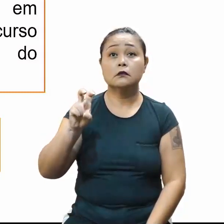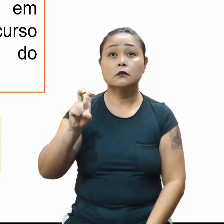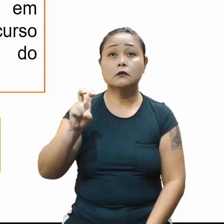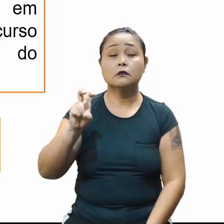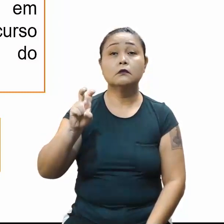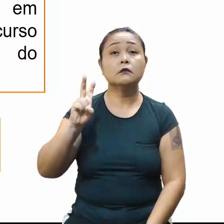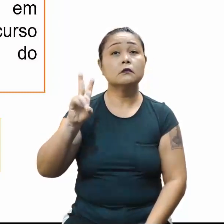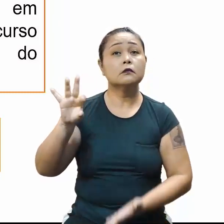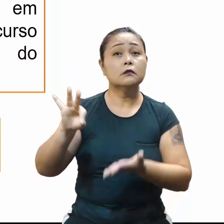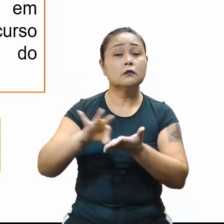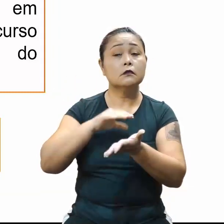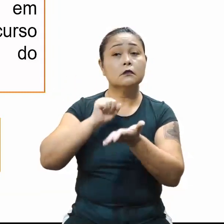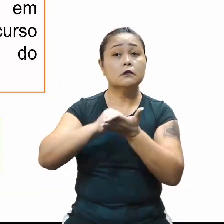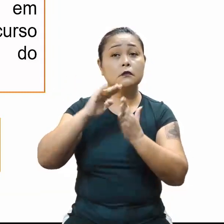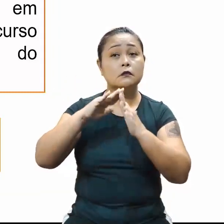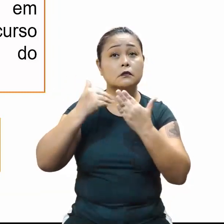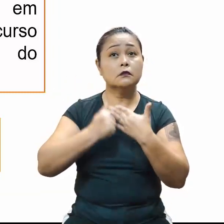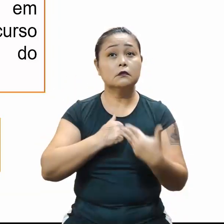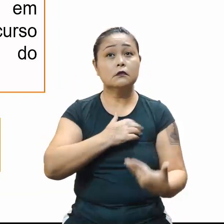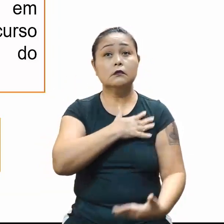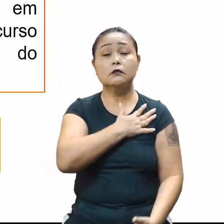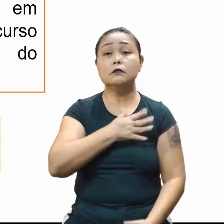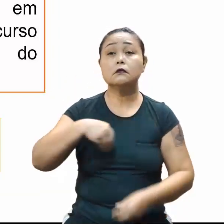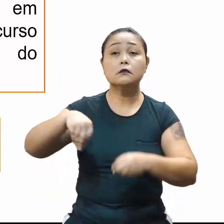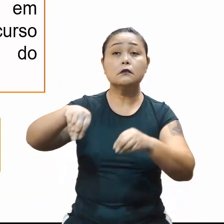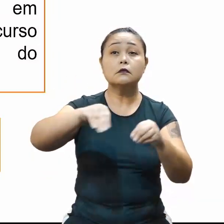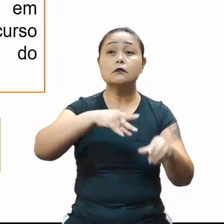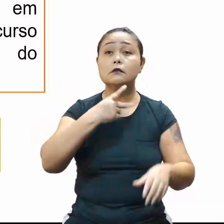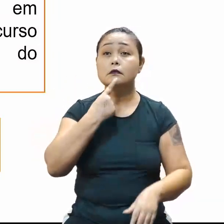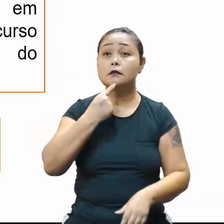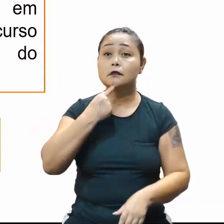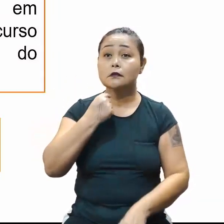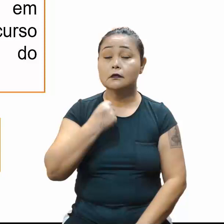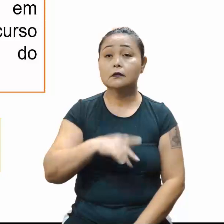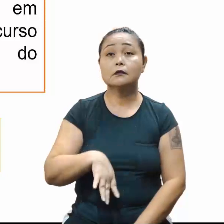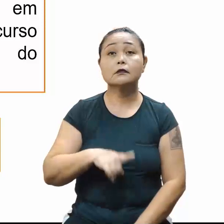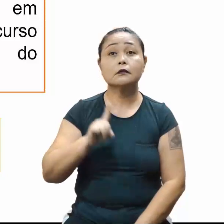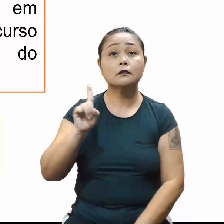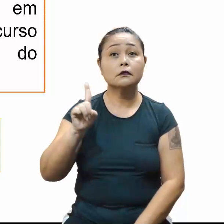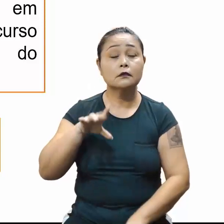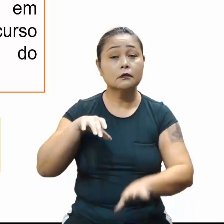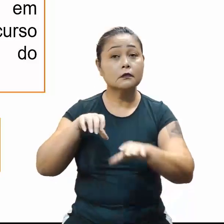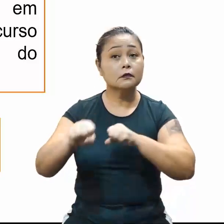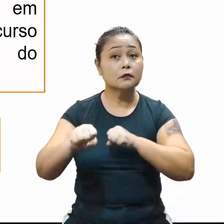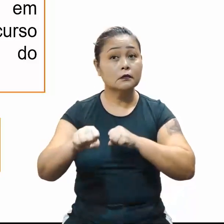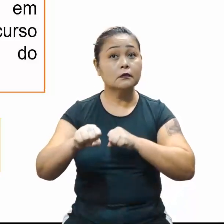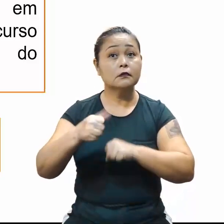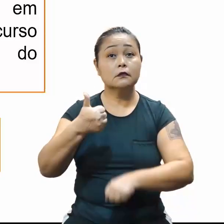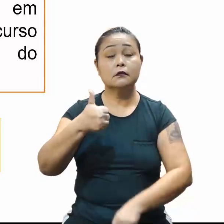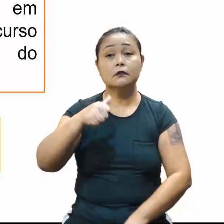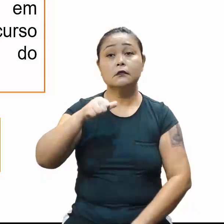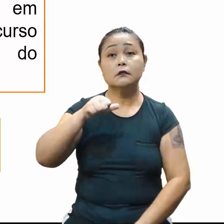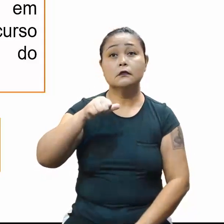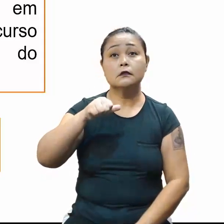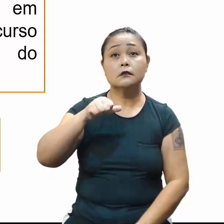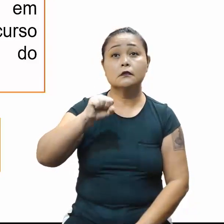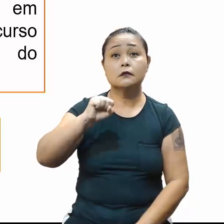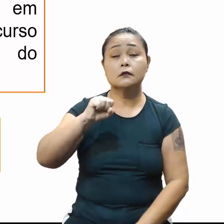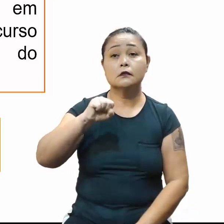1885, então ele vai se matricular na Escola Militar de Praia Vermelha. Vai concluir no ano que